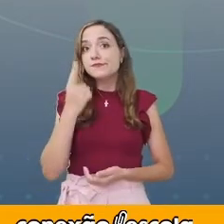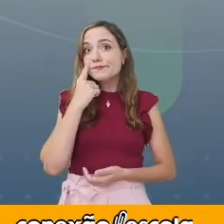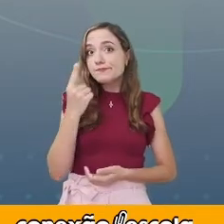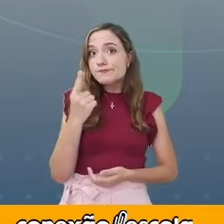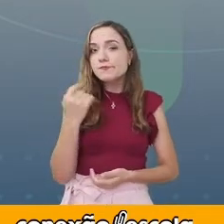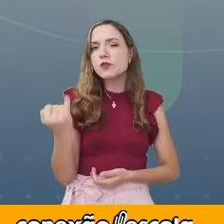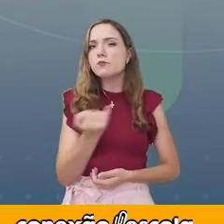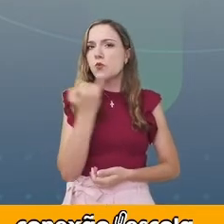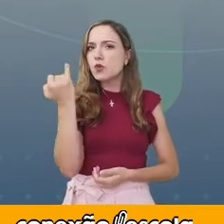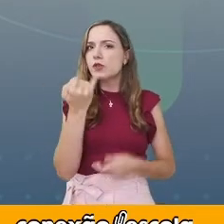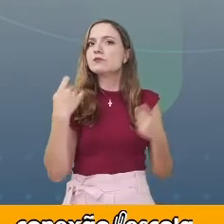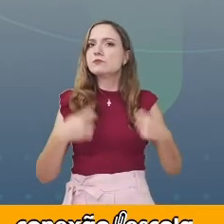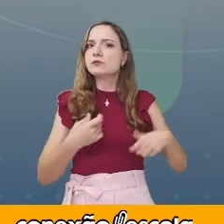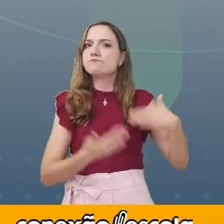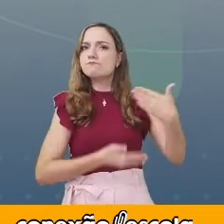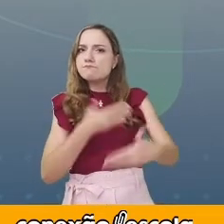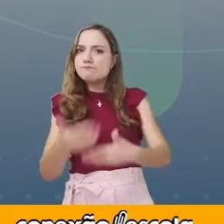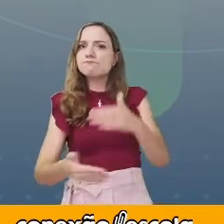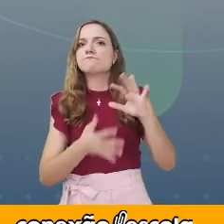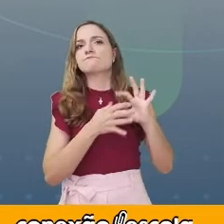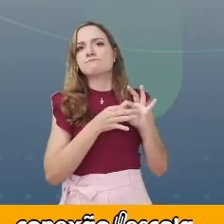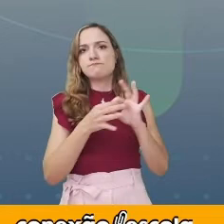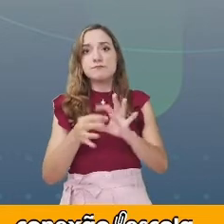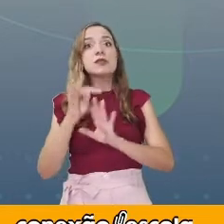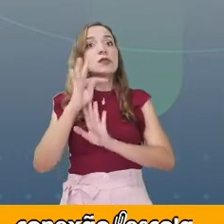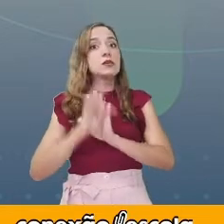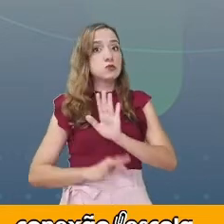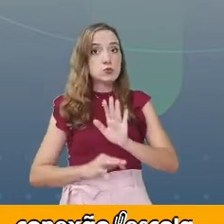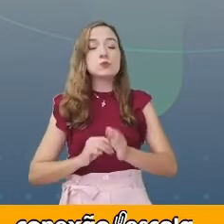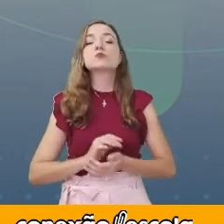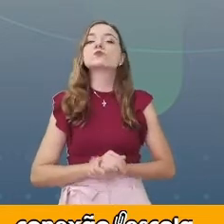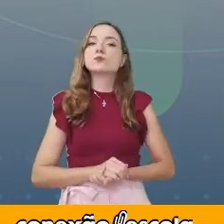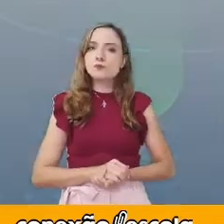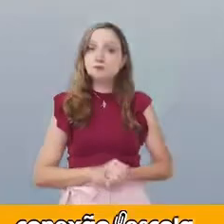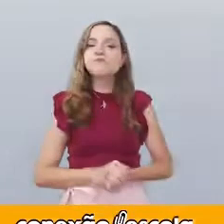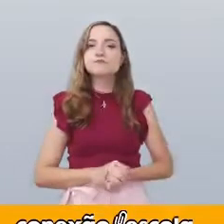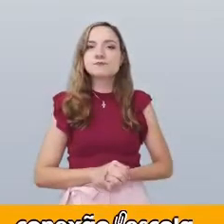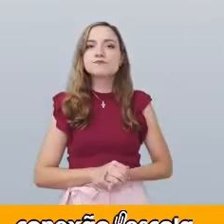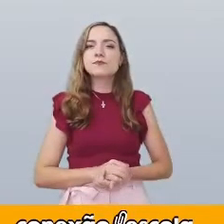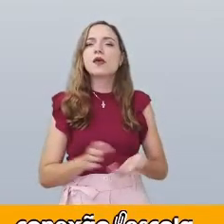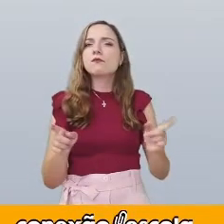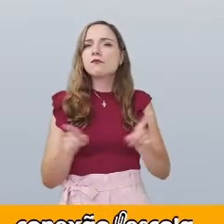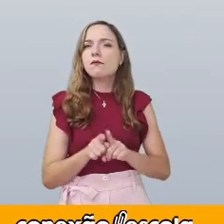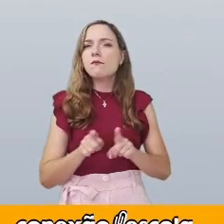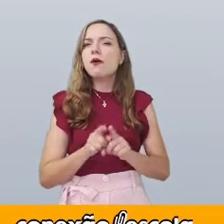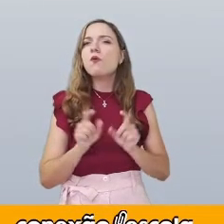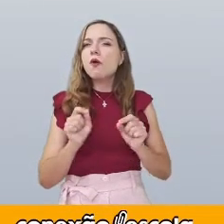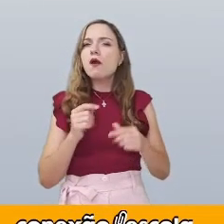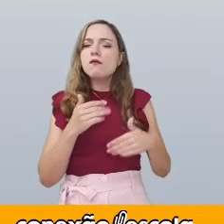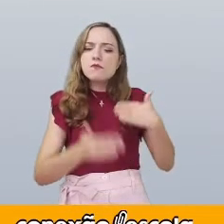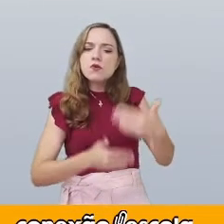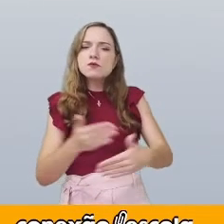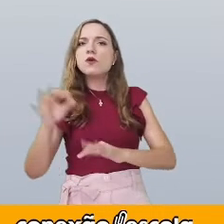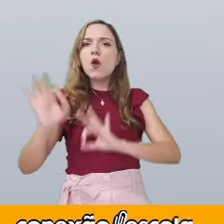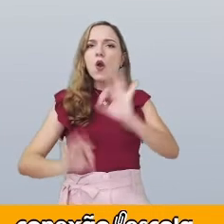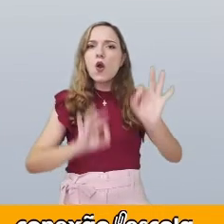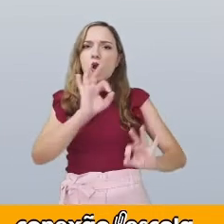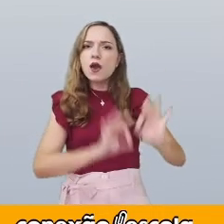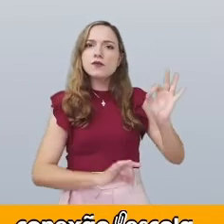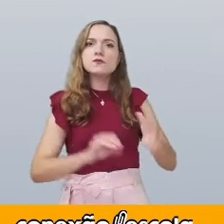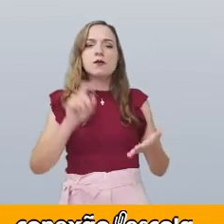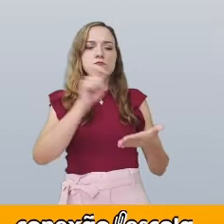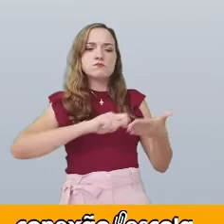importância da progressão do texto. Ainda, olha só, no processo de organização de